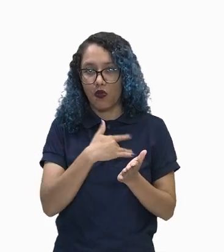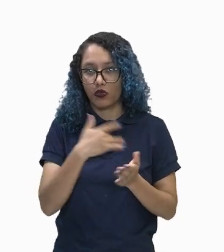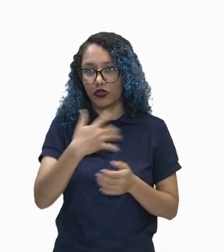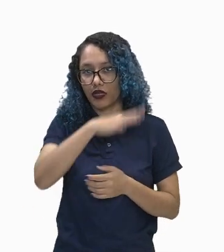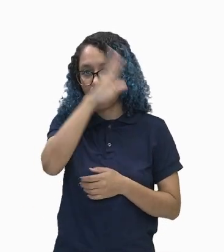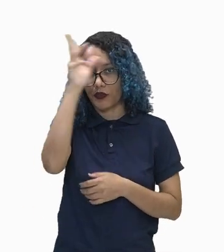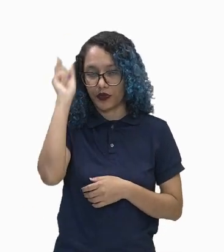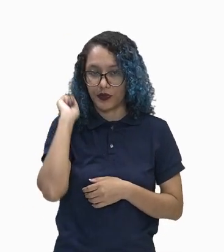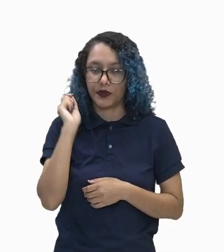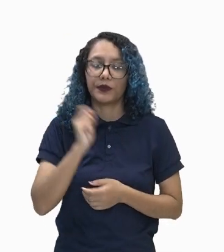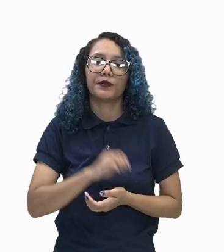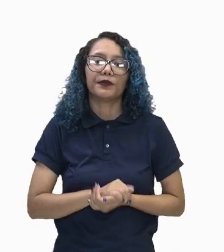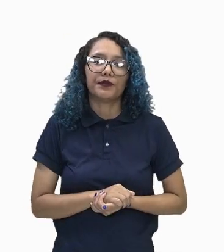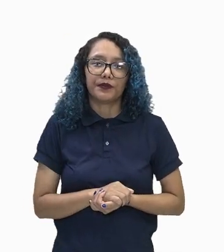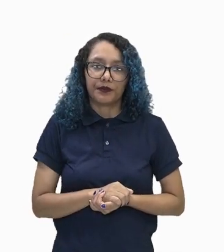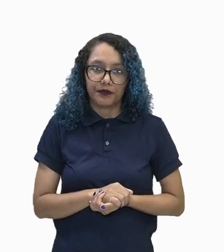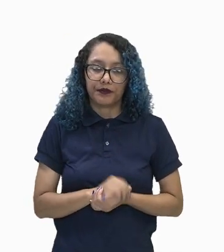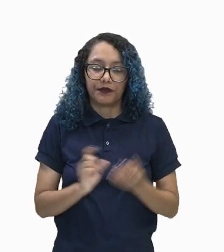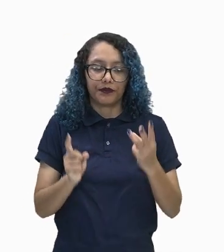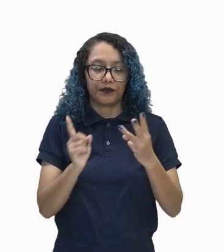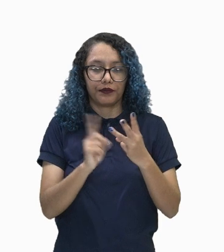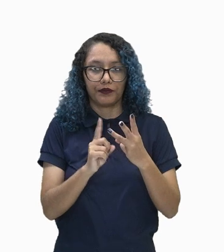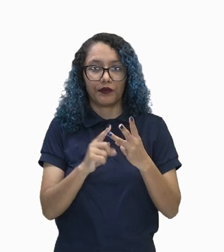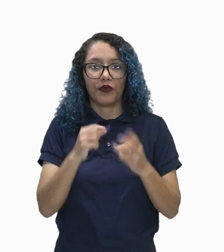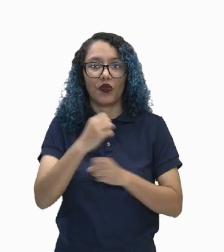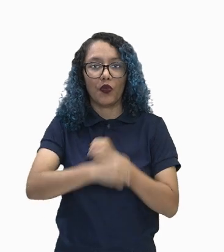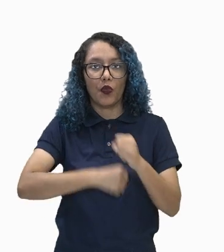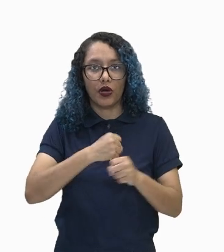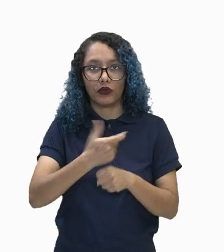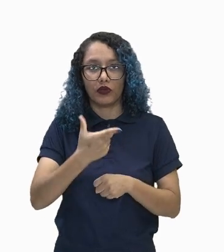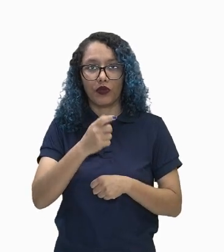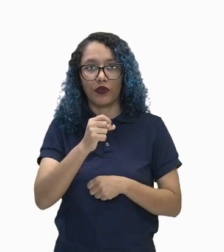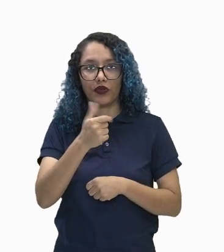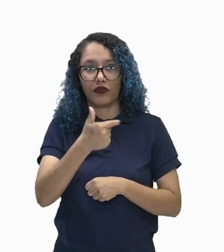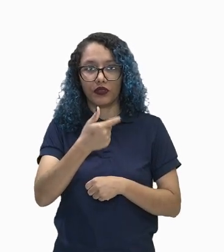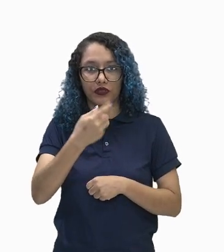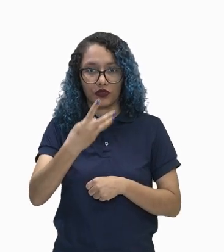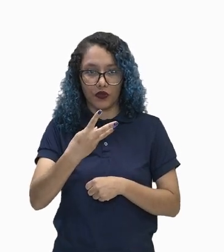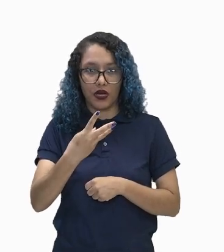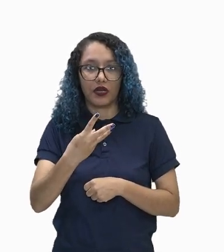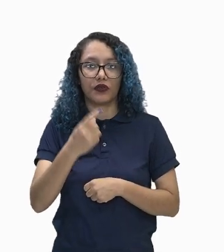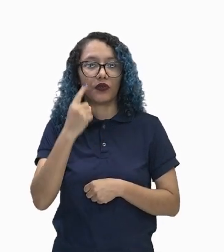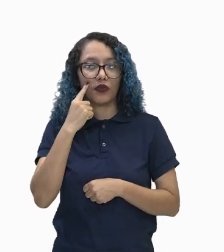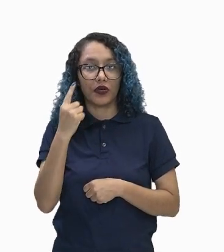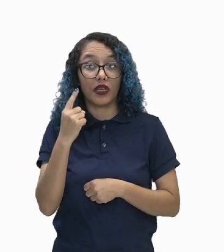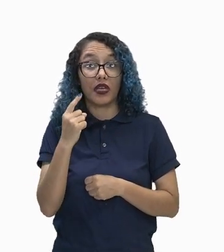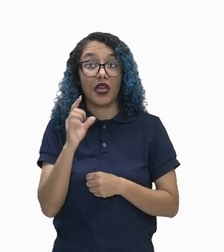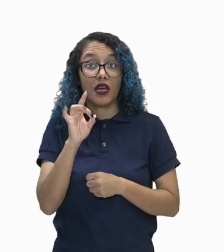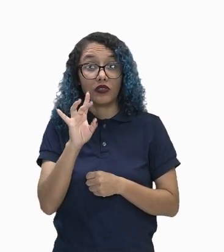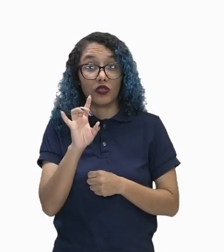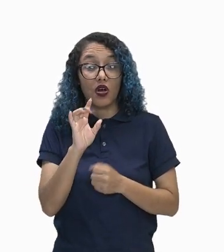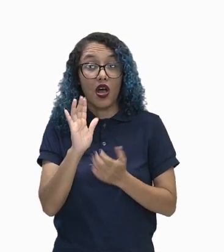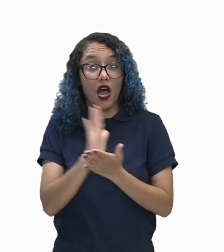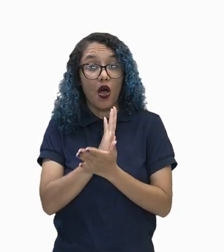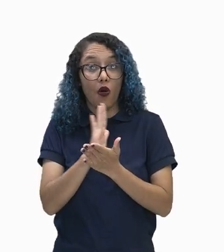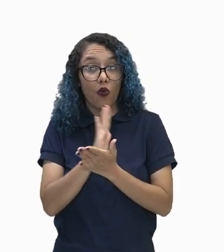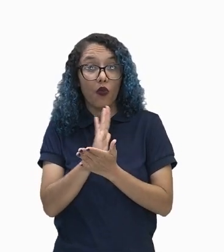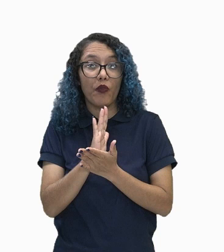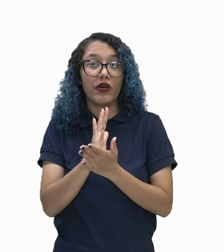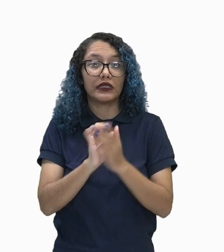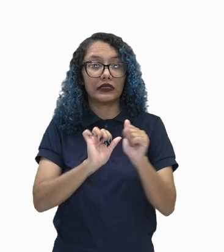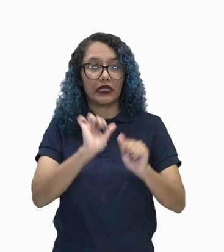Amazonas. E em 2024, nós temos dados preliminares, né, até o